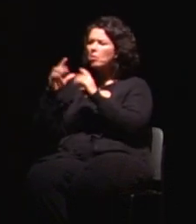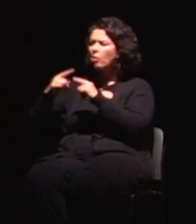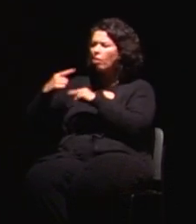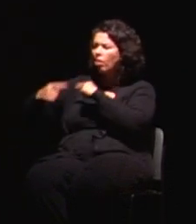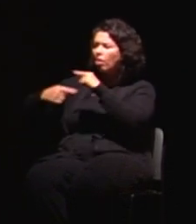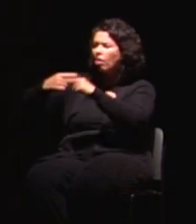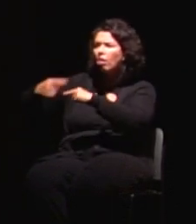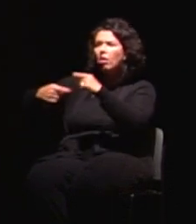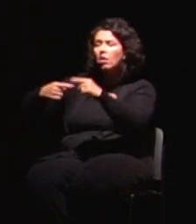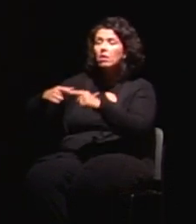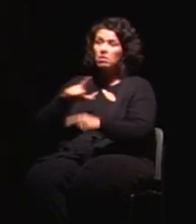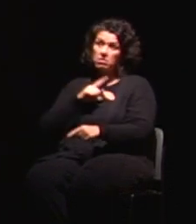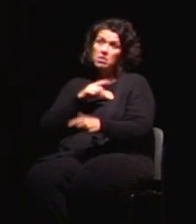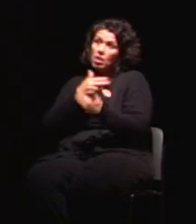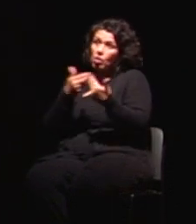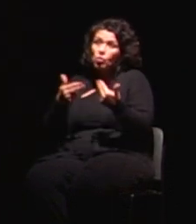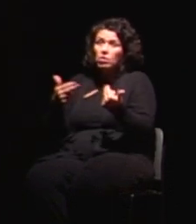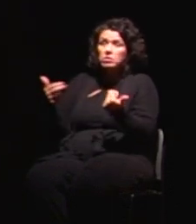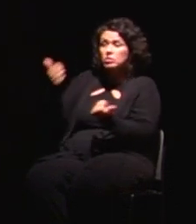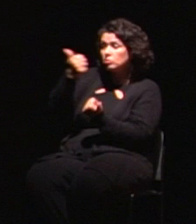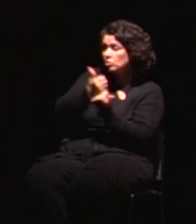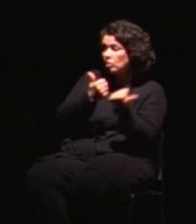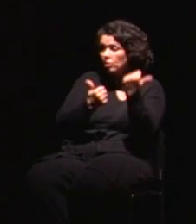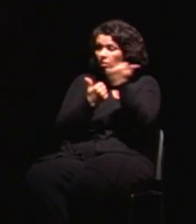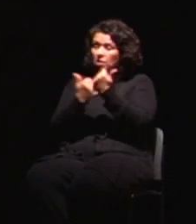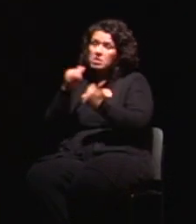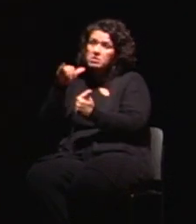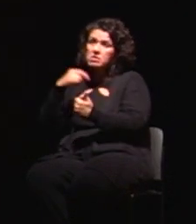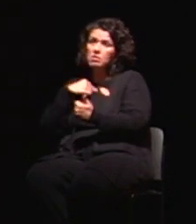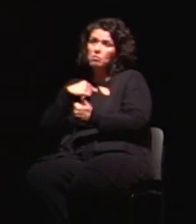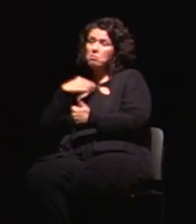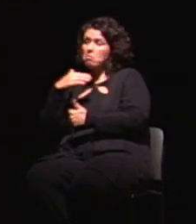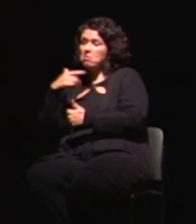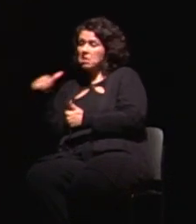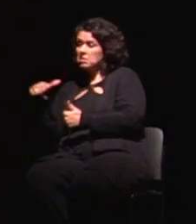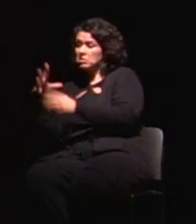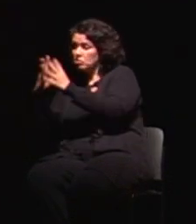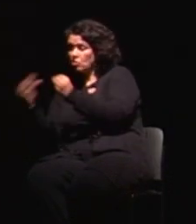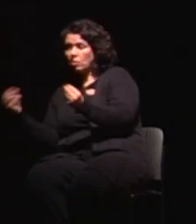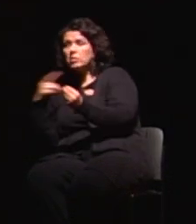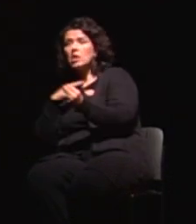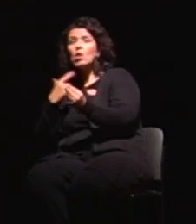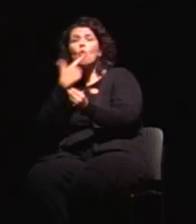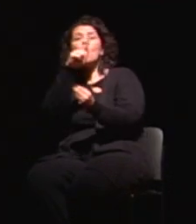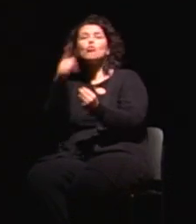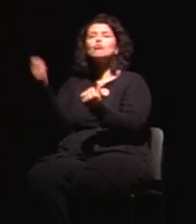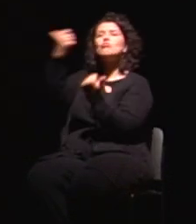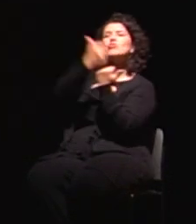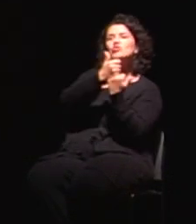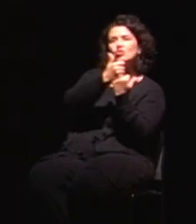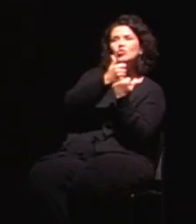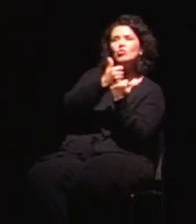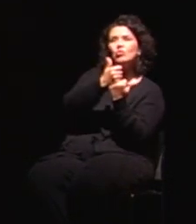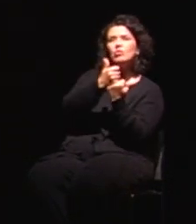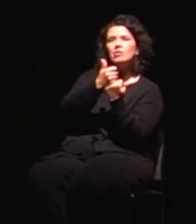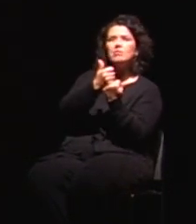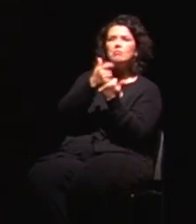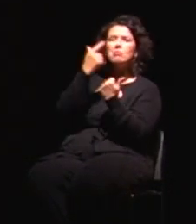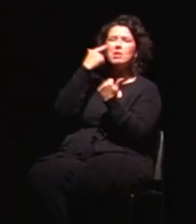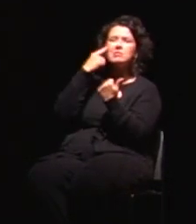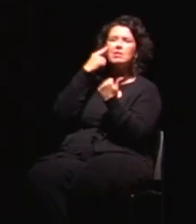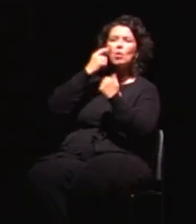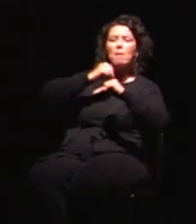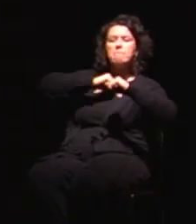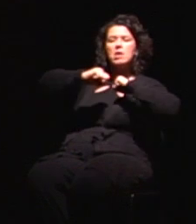tem substitutos e gente pronta para a militância, a gente fica mais